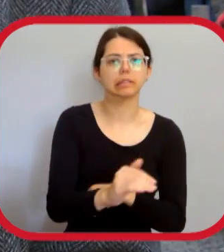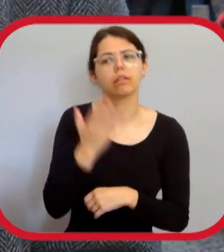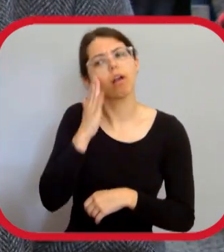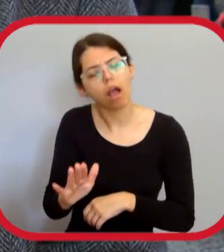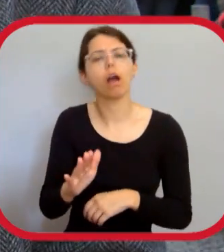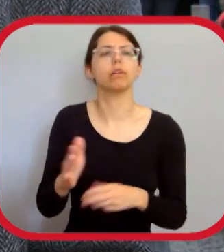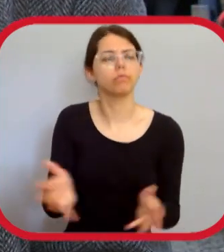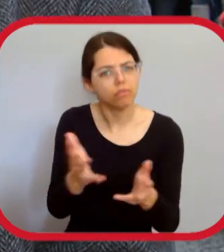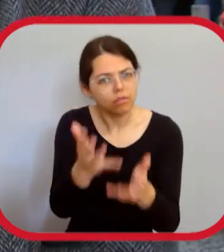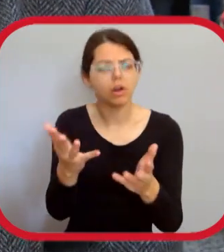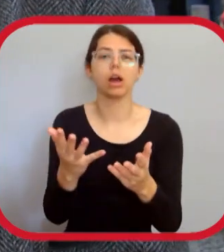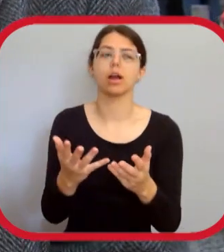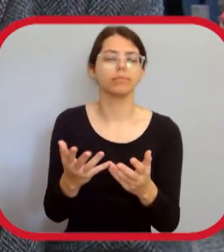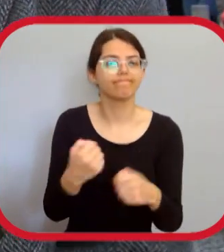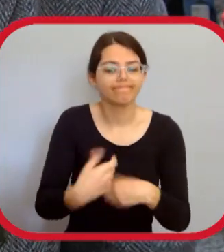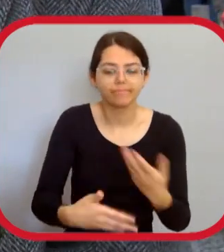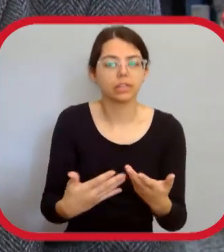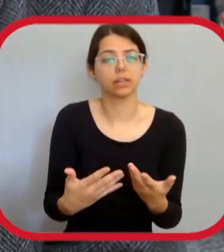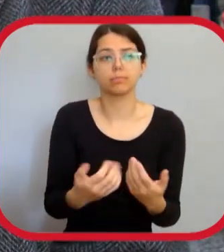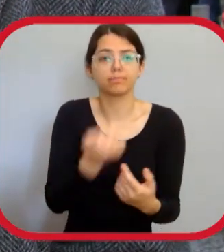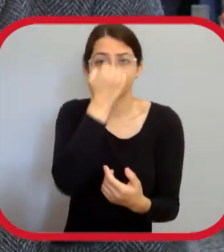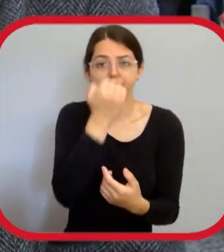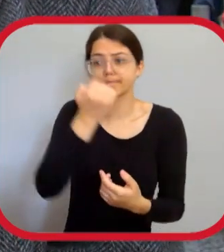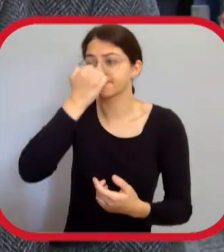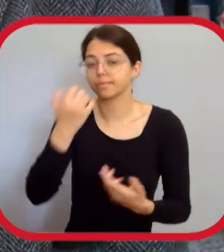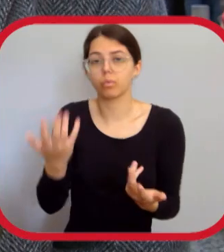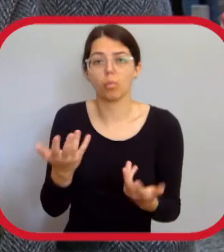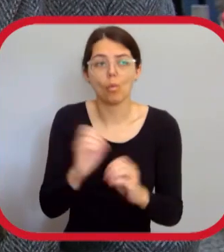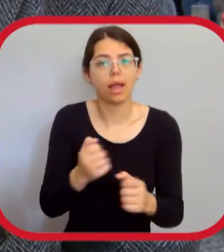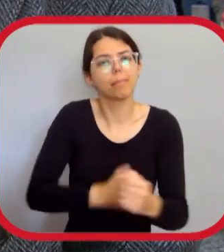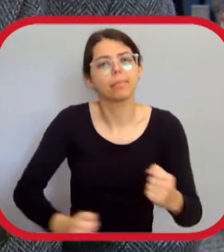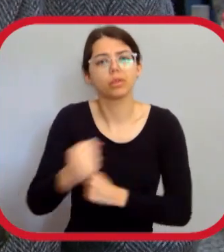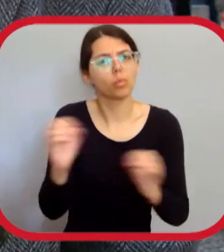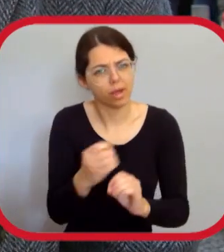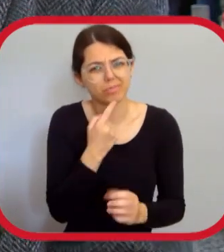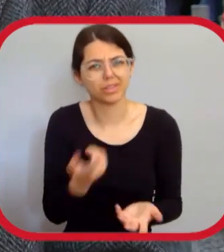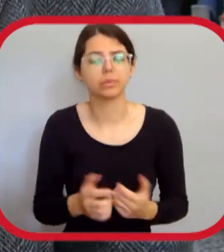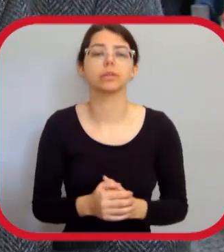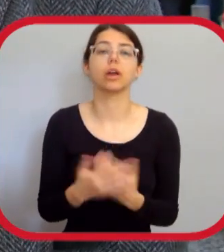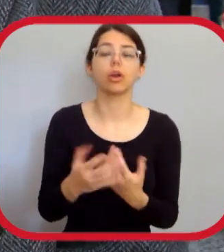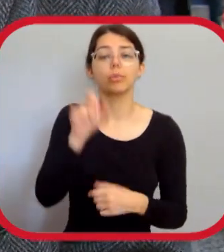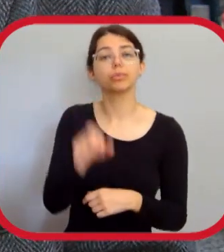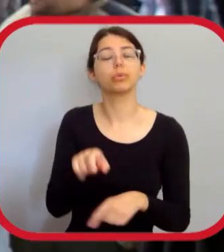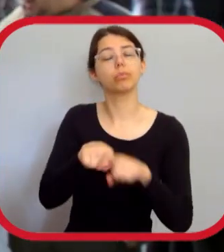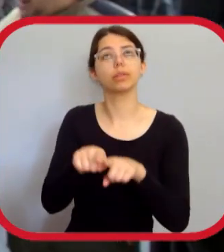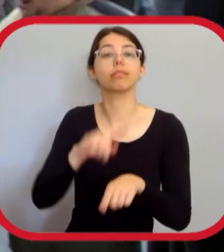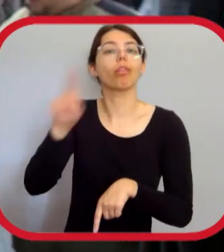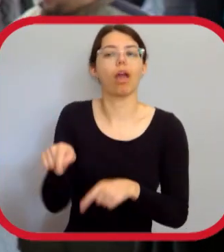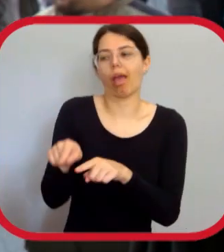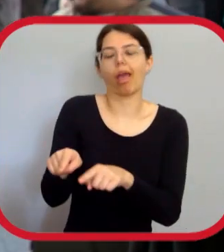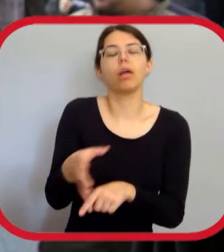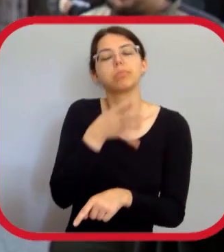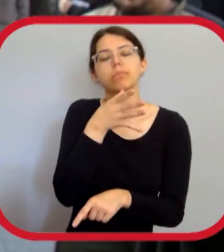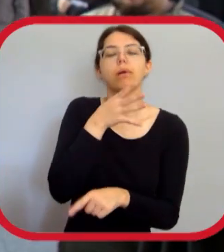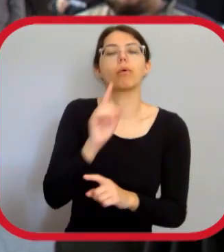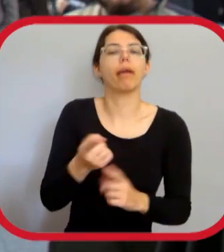ligava para lá, pedia para arranjarem um alojamento, algo do género, e não há essa empatia, percebes? Se agora estivesse aqui um